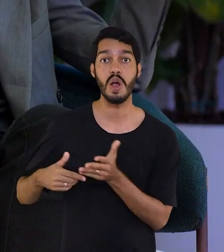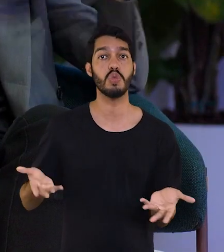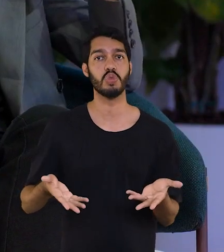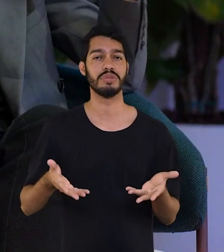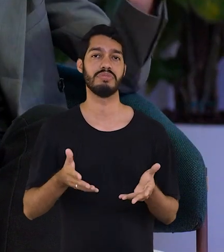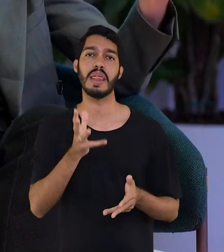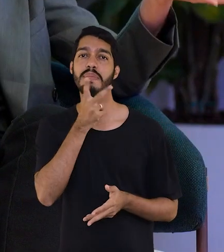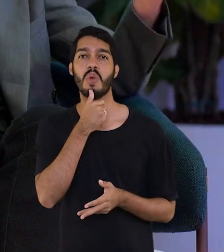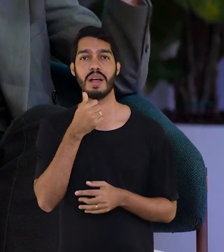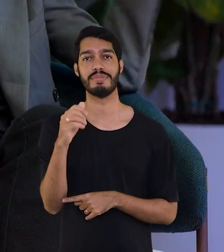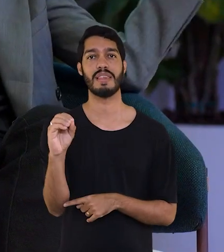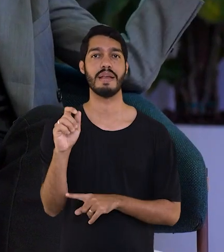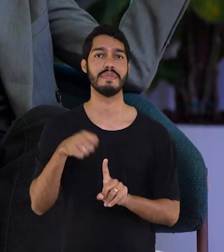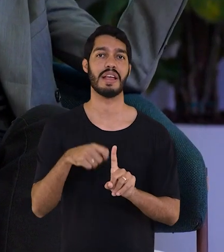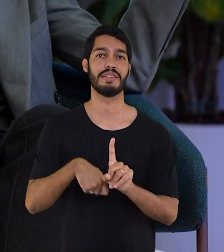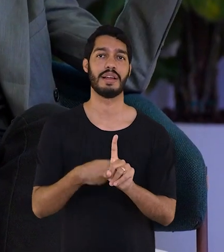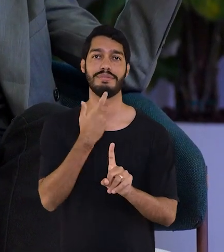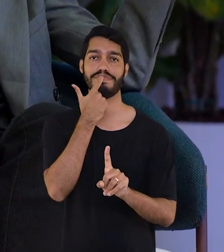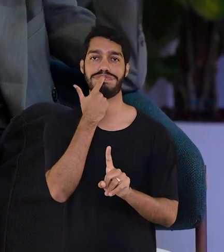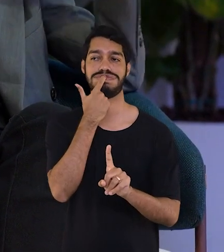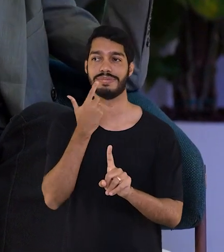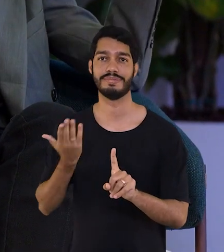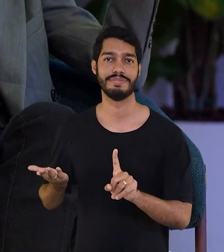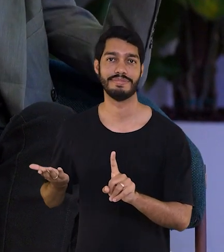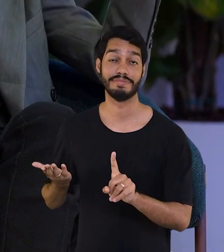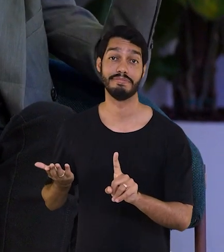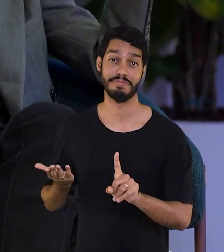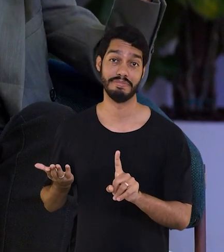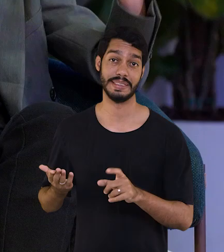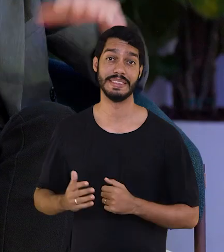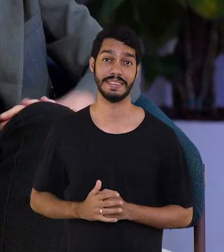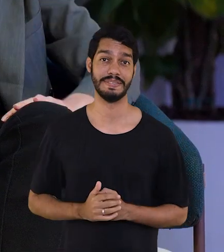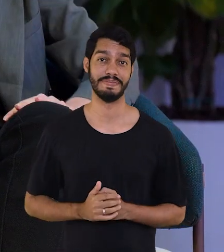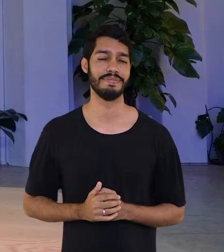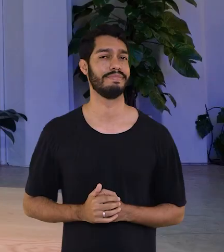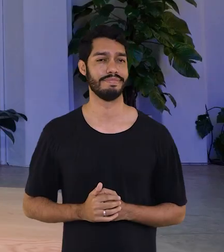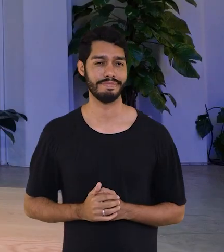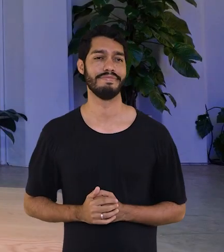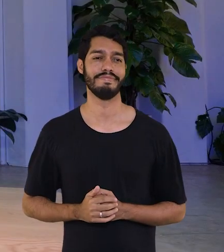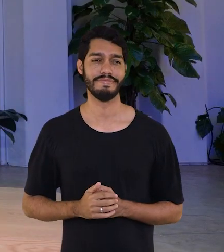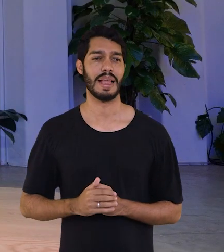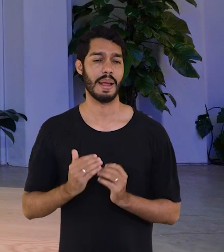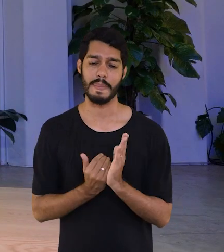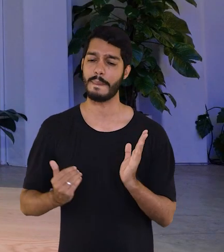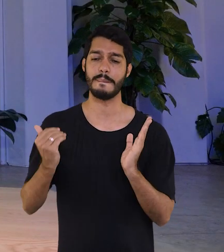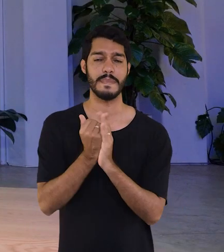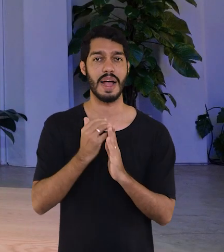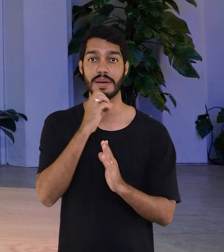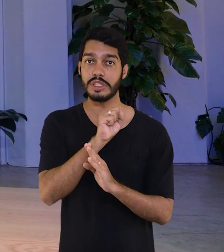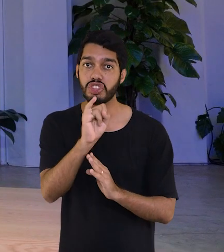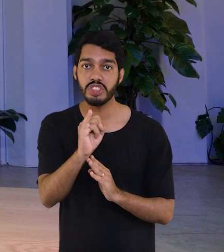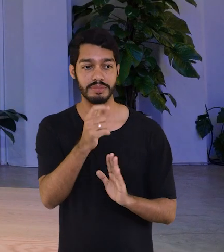patamar, hoje ela demora 10 meses, assim, sem exagerar. A escala é muito